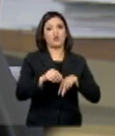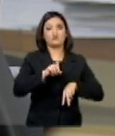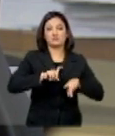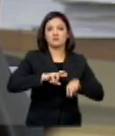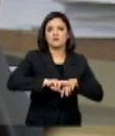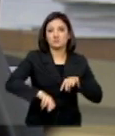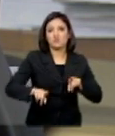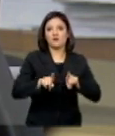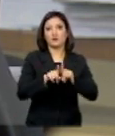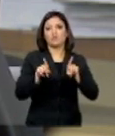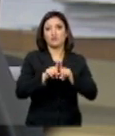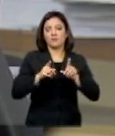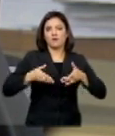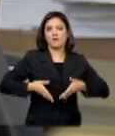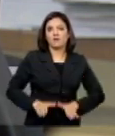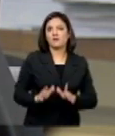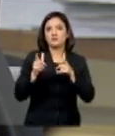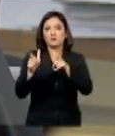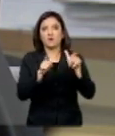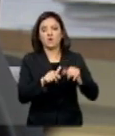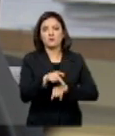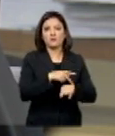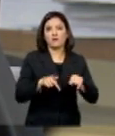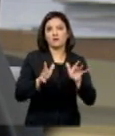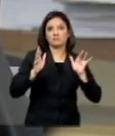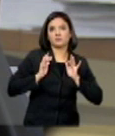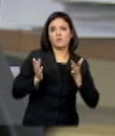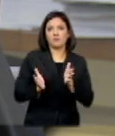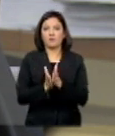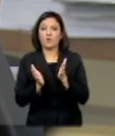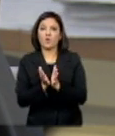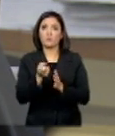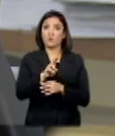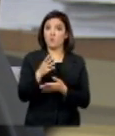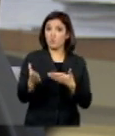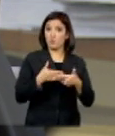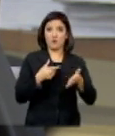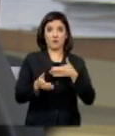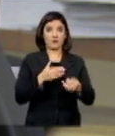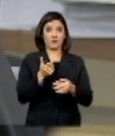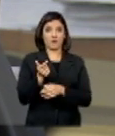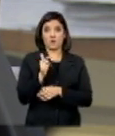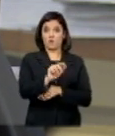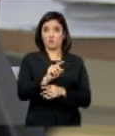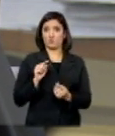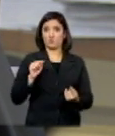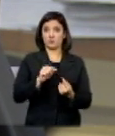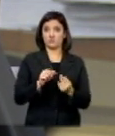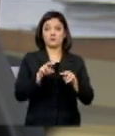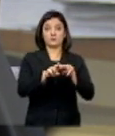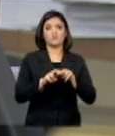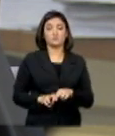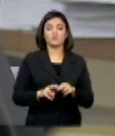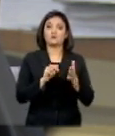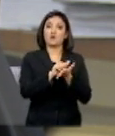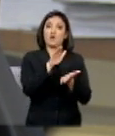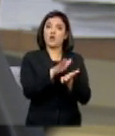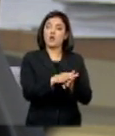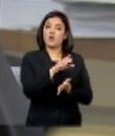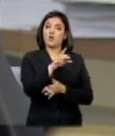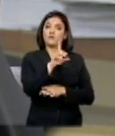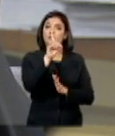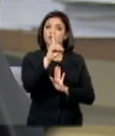nacional ou social porque o nascimento ou qualquer outra situação por sua vez a convenção sobre os direitos das